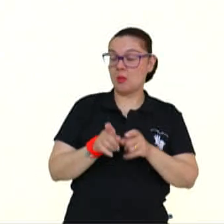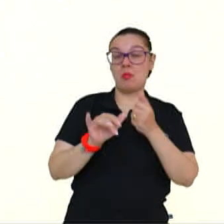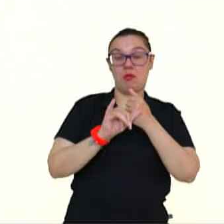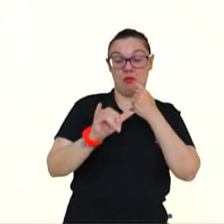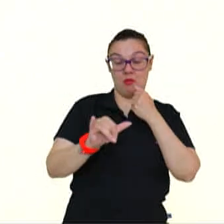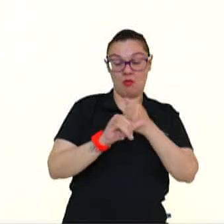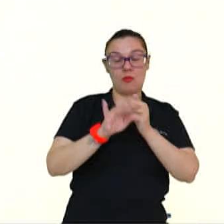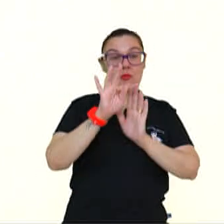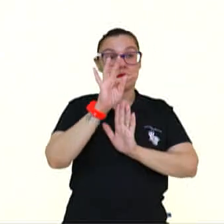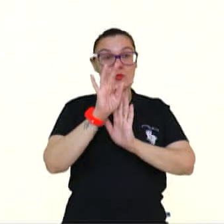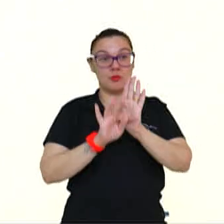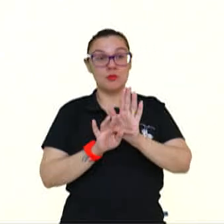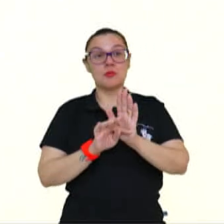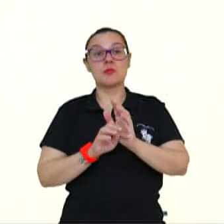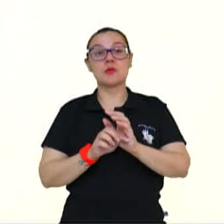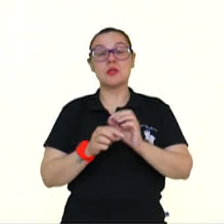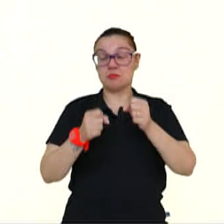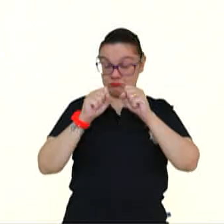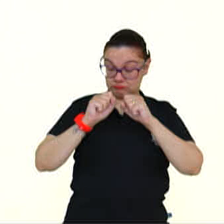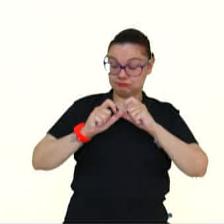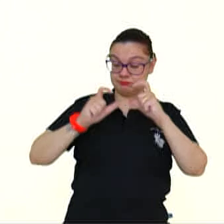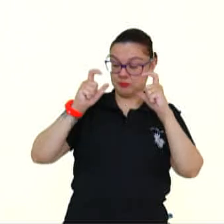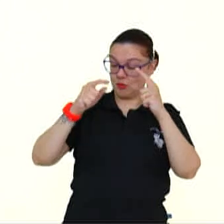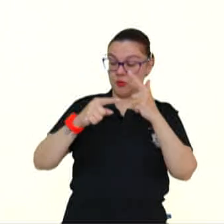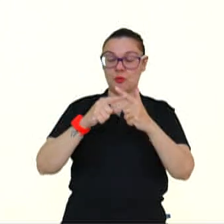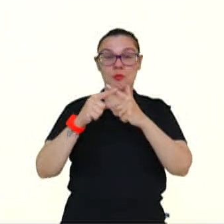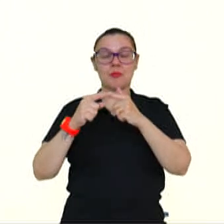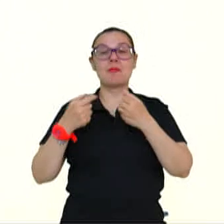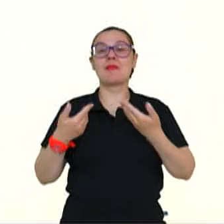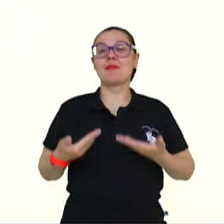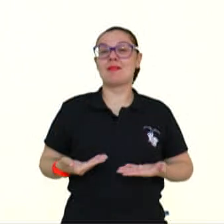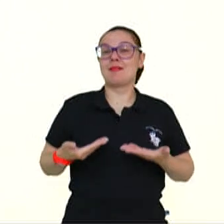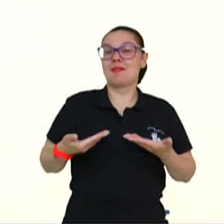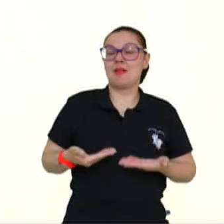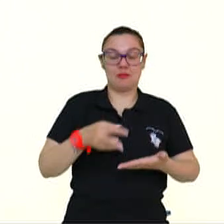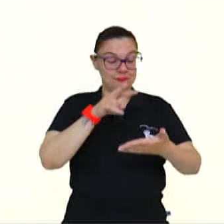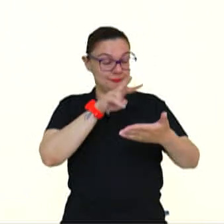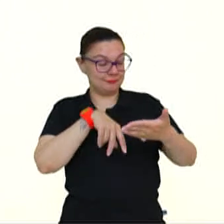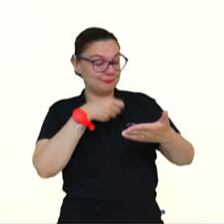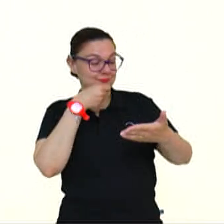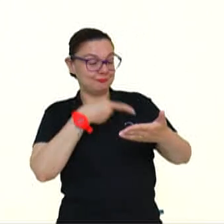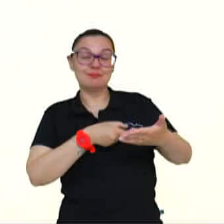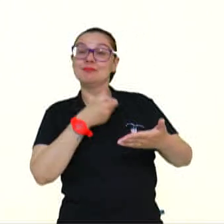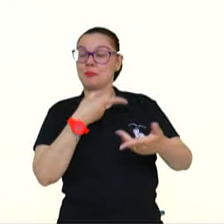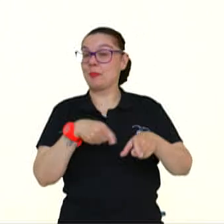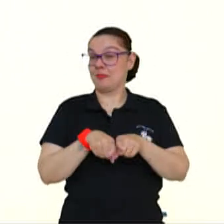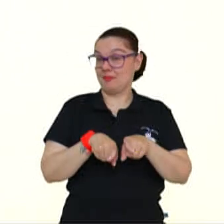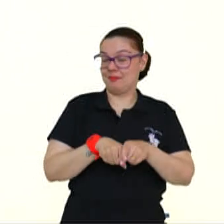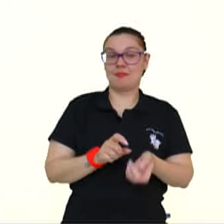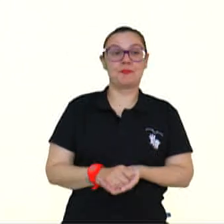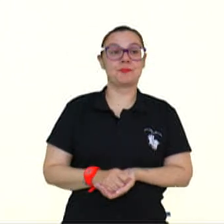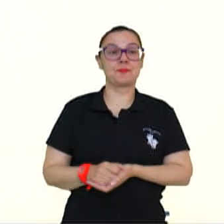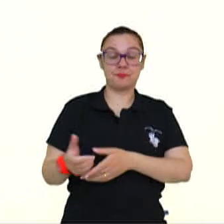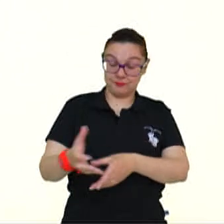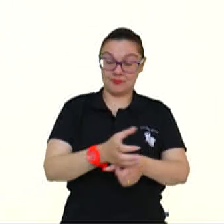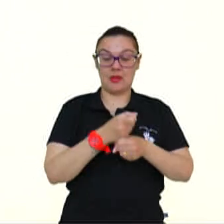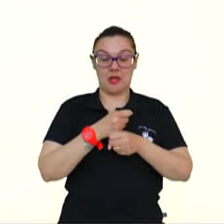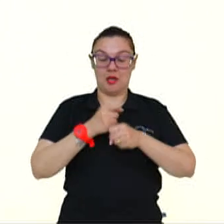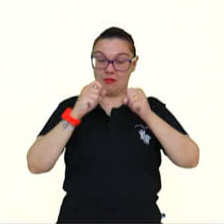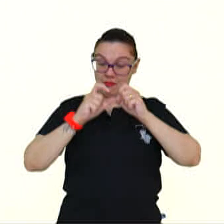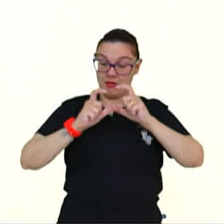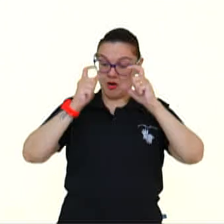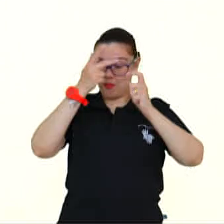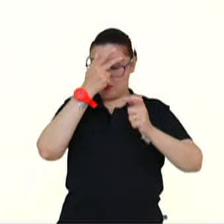texto, na verdade é um gênero, né, que chama atenção pelo seu tom mais leve, muitas vezes irônico e humorístico, prendendo a atenção do leitor